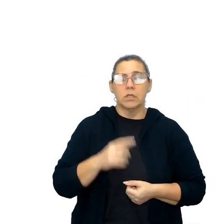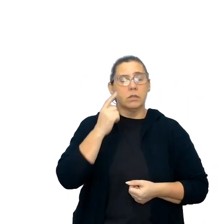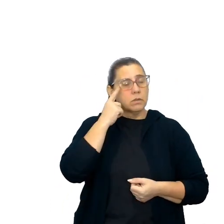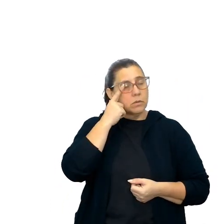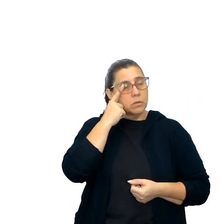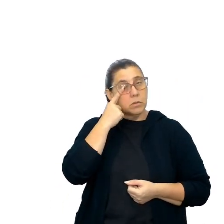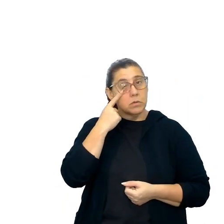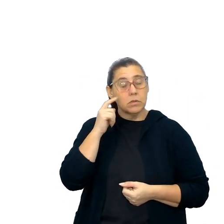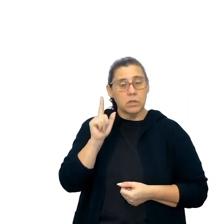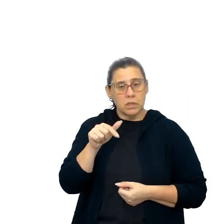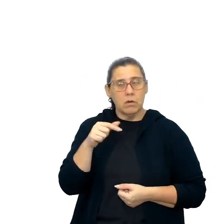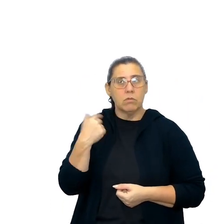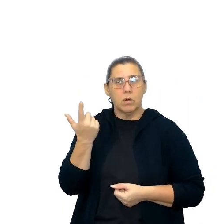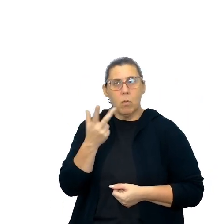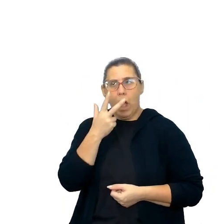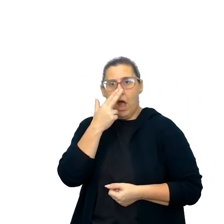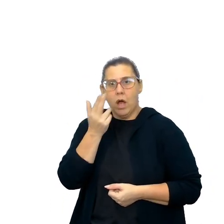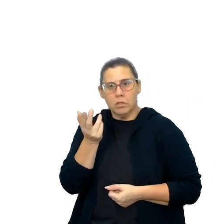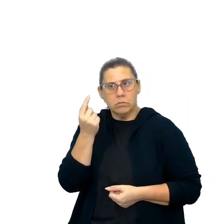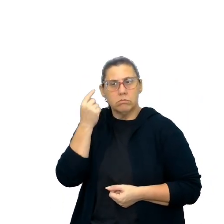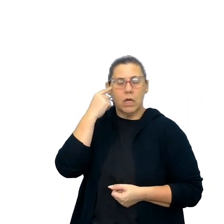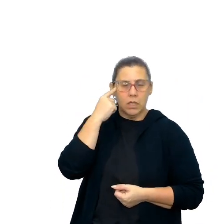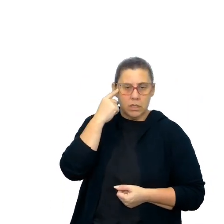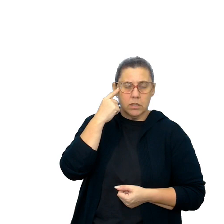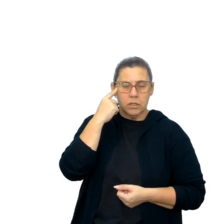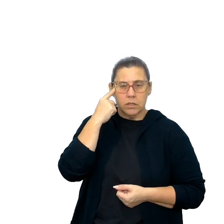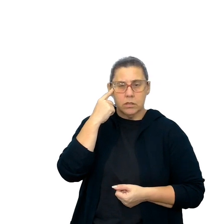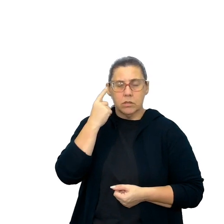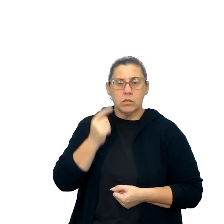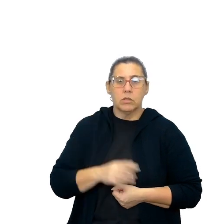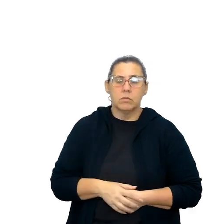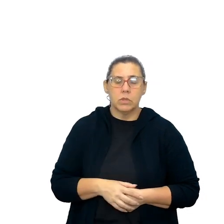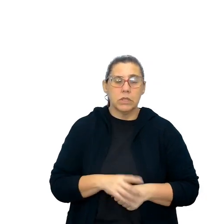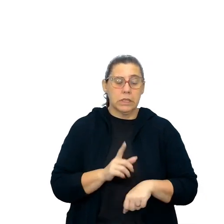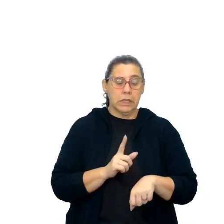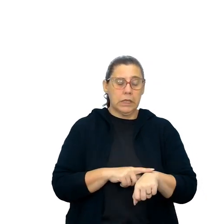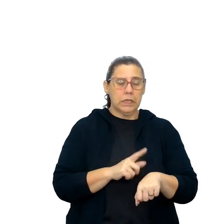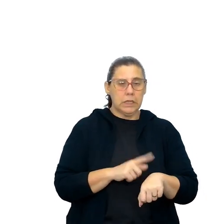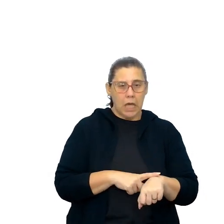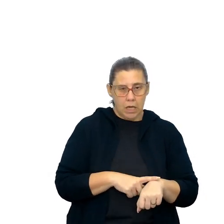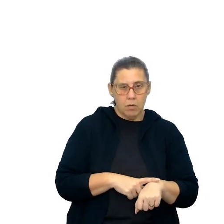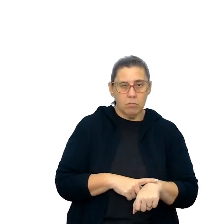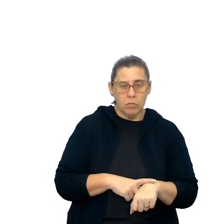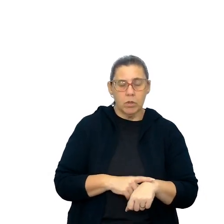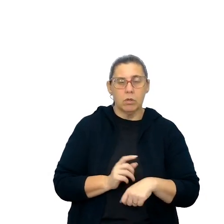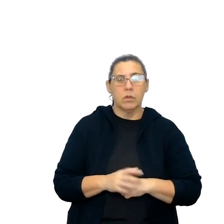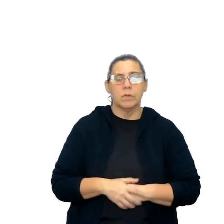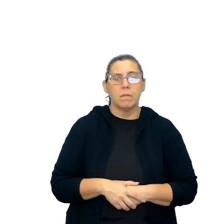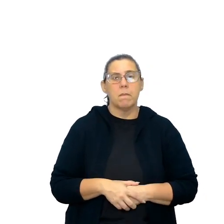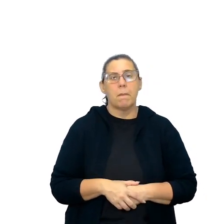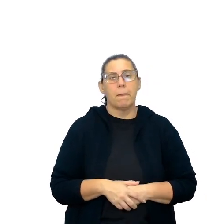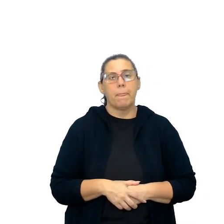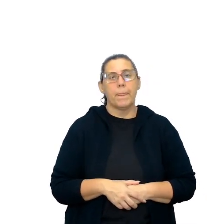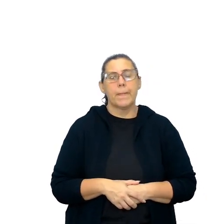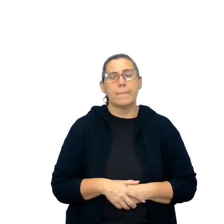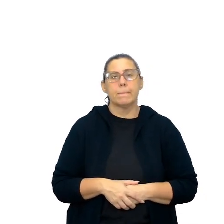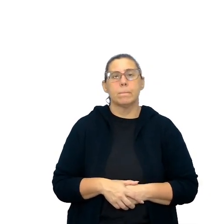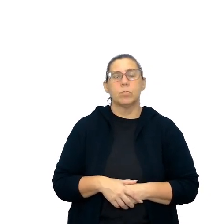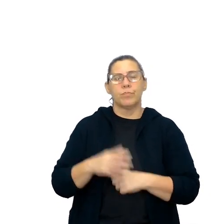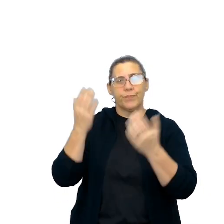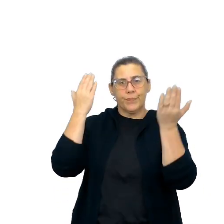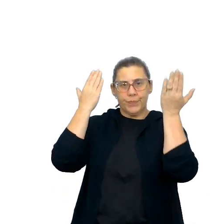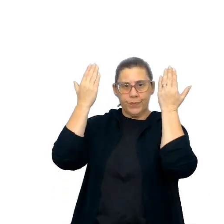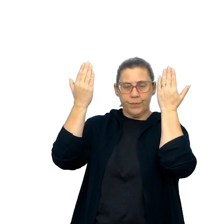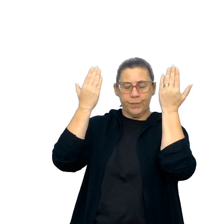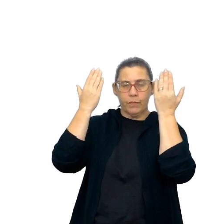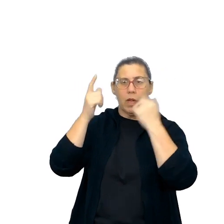são intuitivos, e nesse processo de tempo intuitivo, né, de tempo